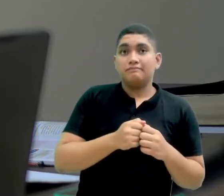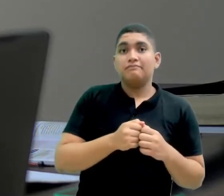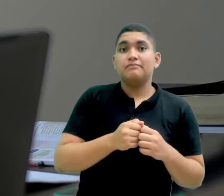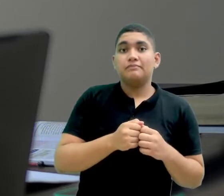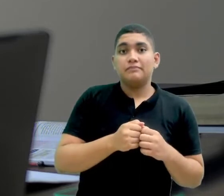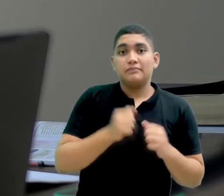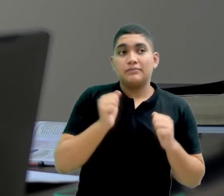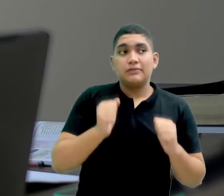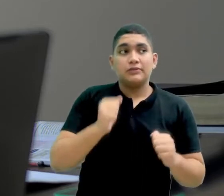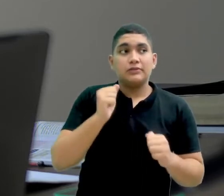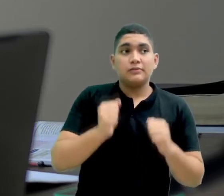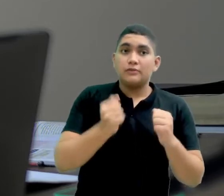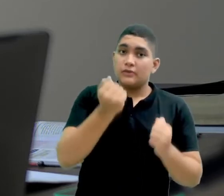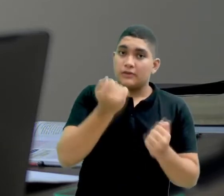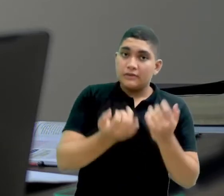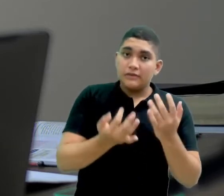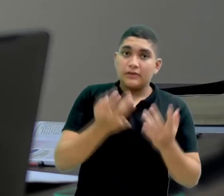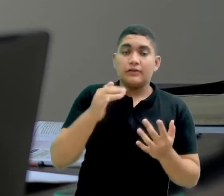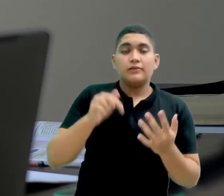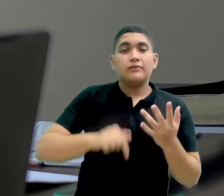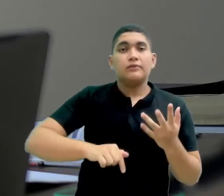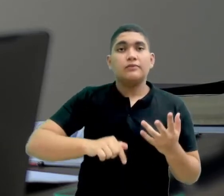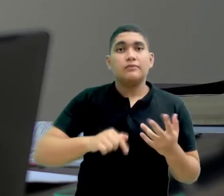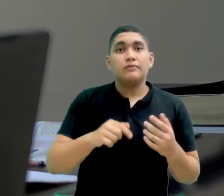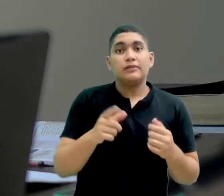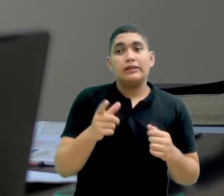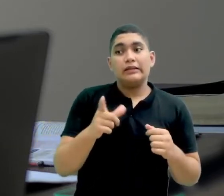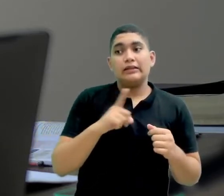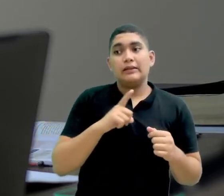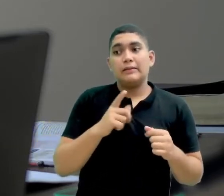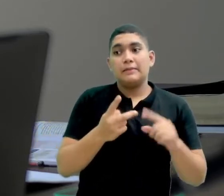3 termos, né? Encolerizar,